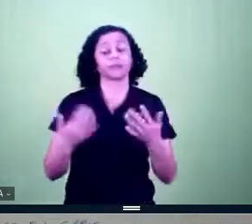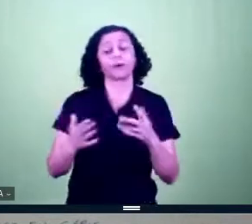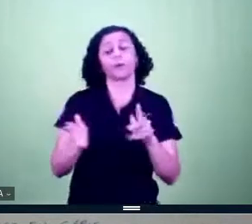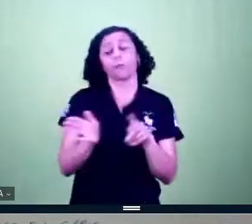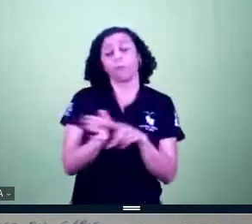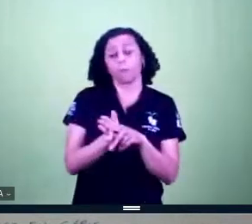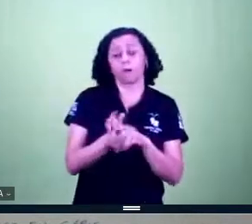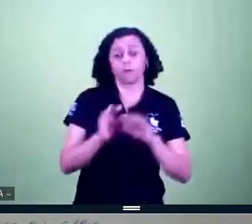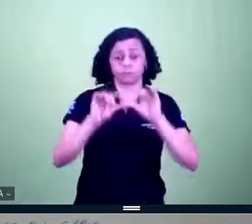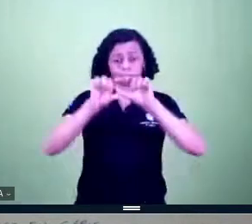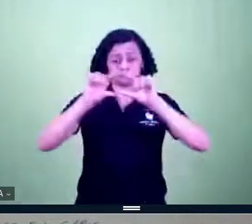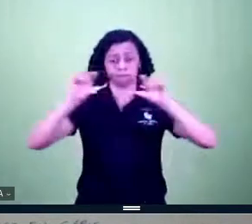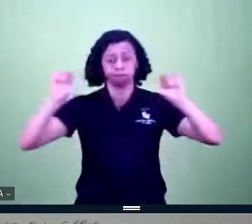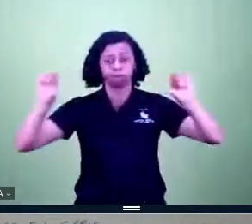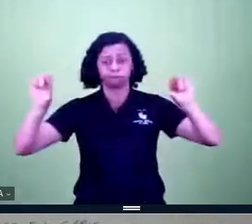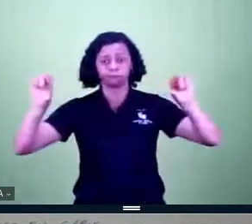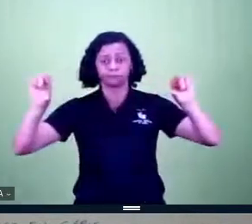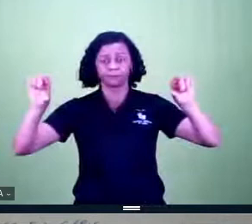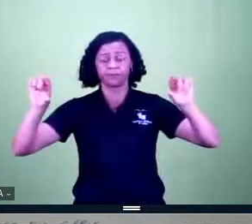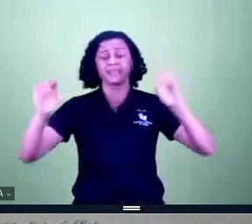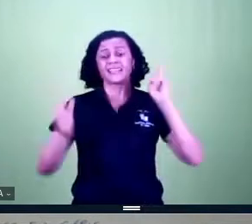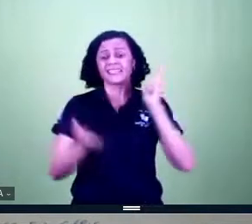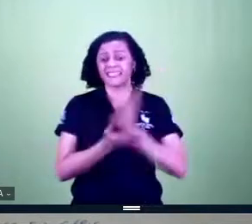aqui. Sempre em função do IF,